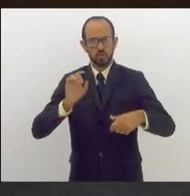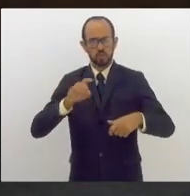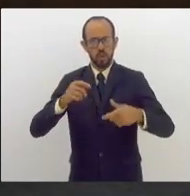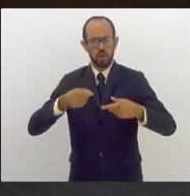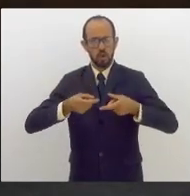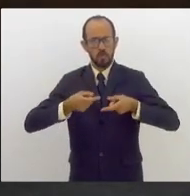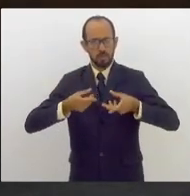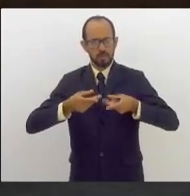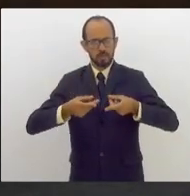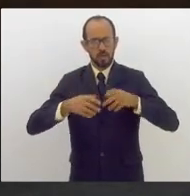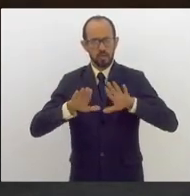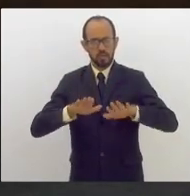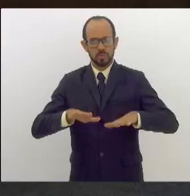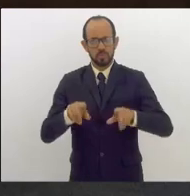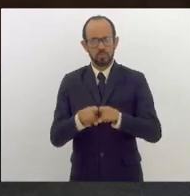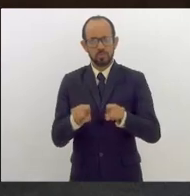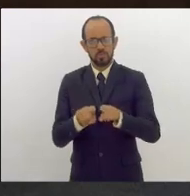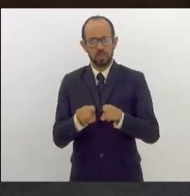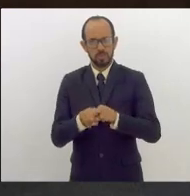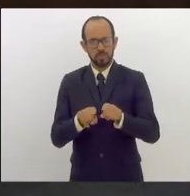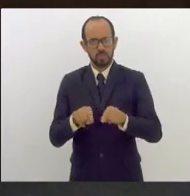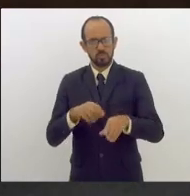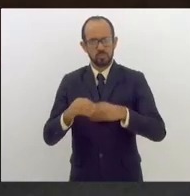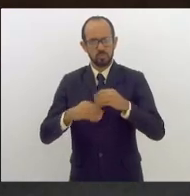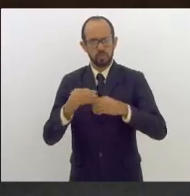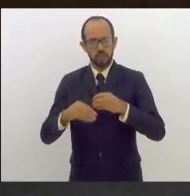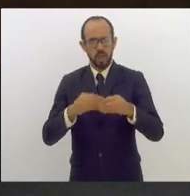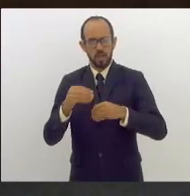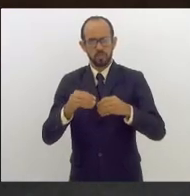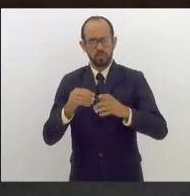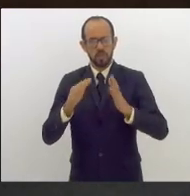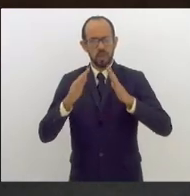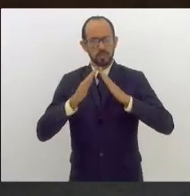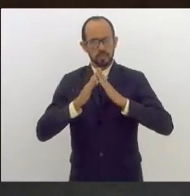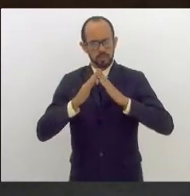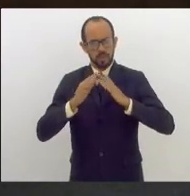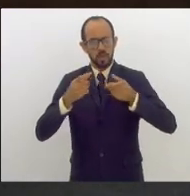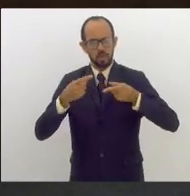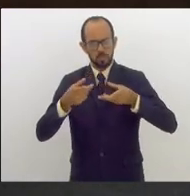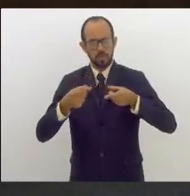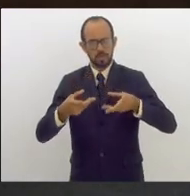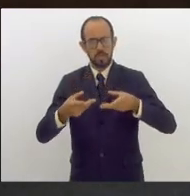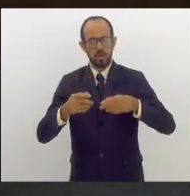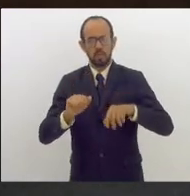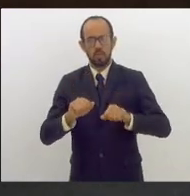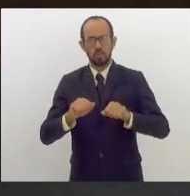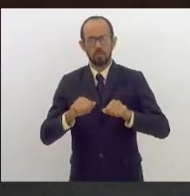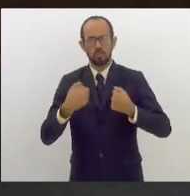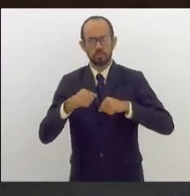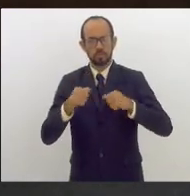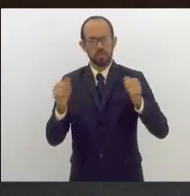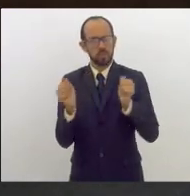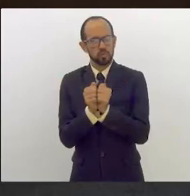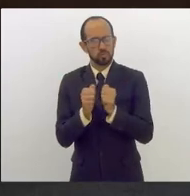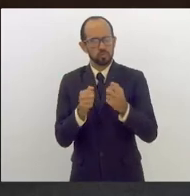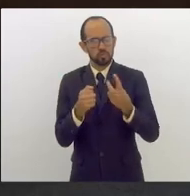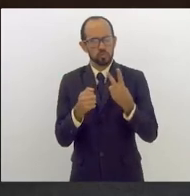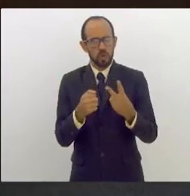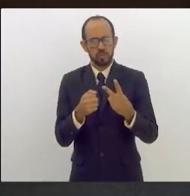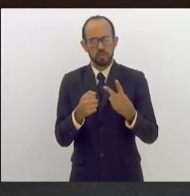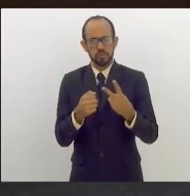e transformam em regiões de uso misto Residencial e Comercial o centro da cidade do Rio de Janeiro tem